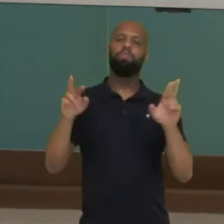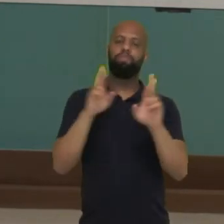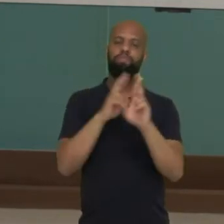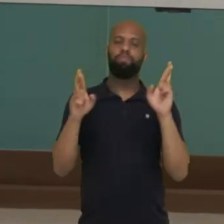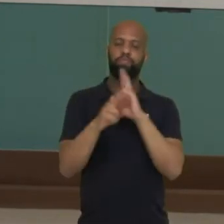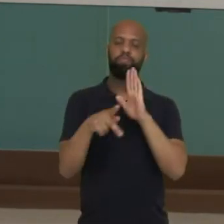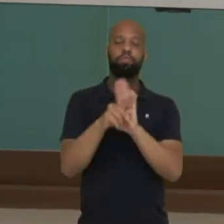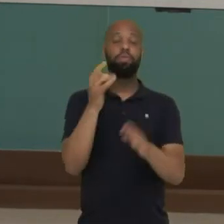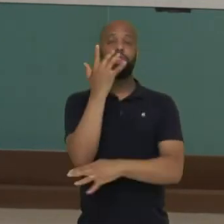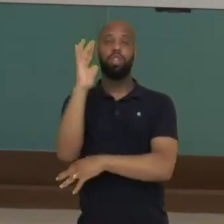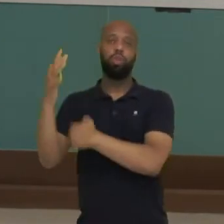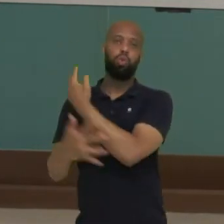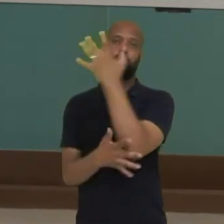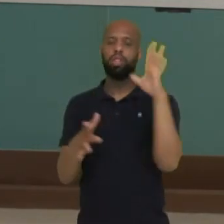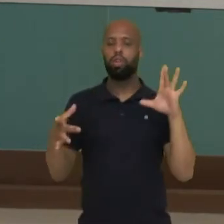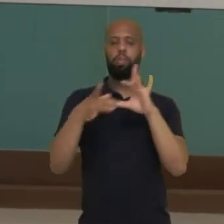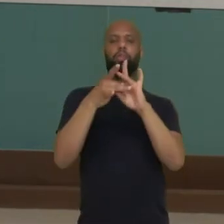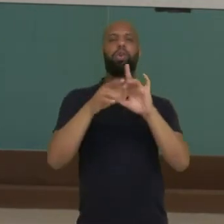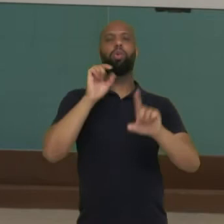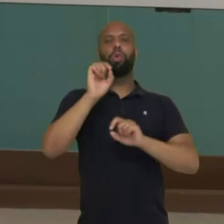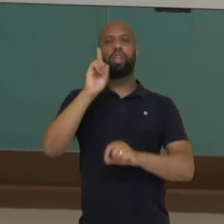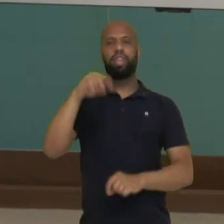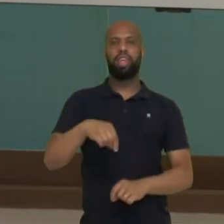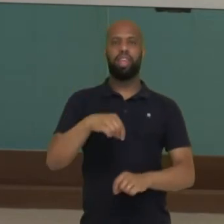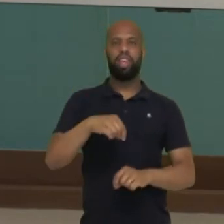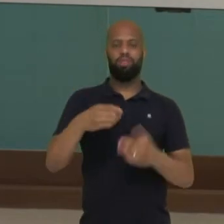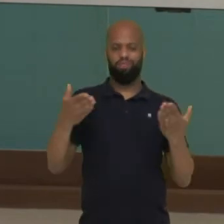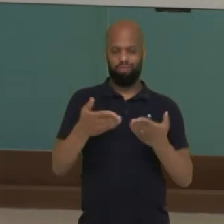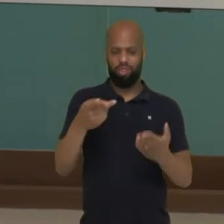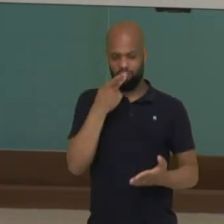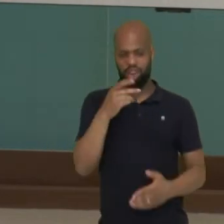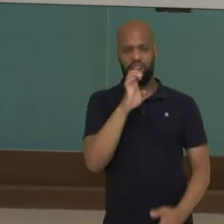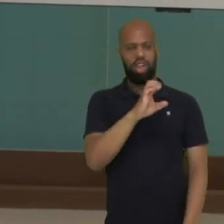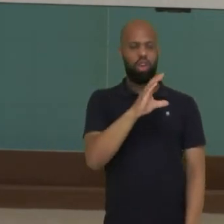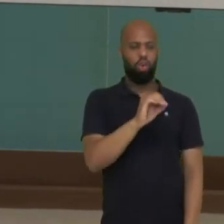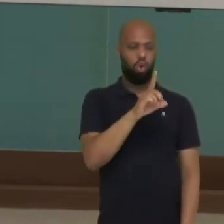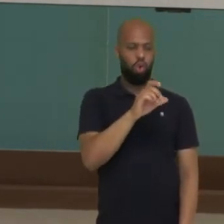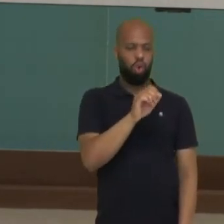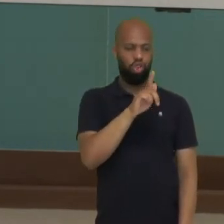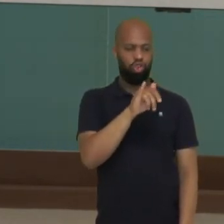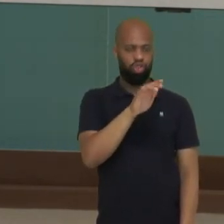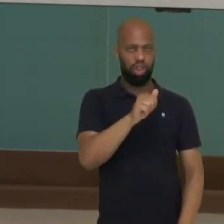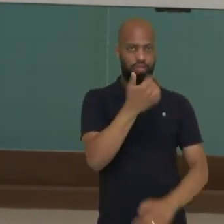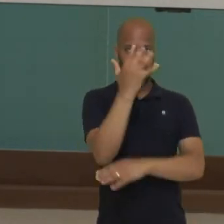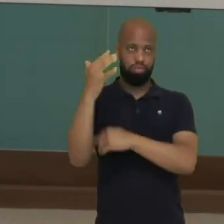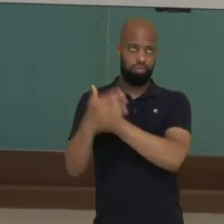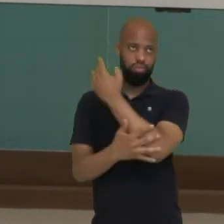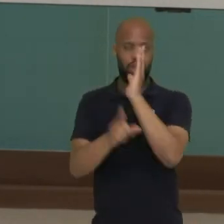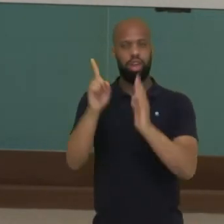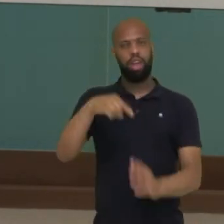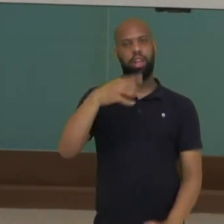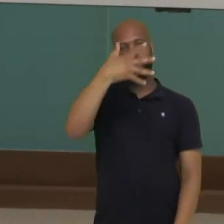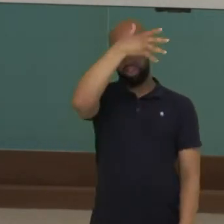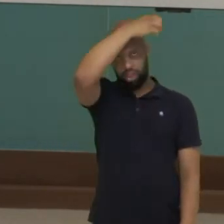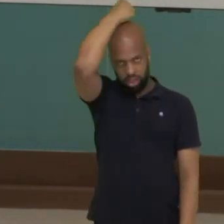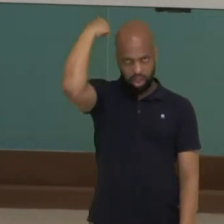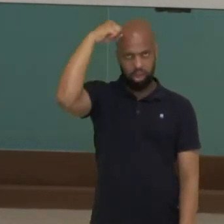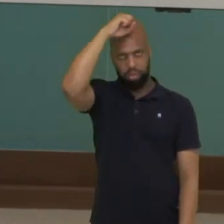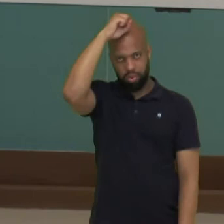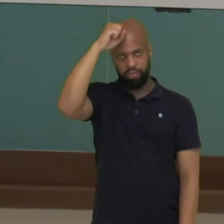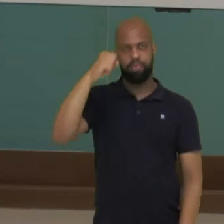têm com a natureza, com aquilo que chamamos de ecologia, mas que faz parte da tradição da sabedoria dos povos indígenas.